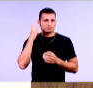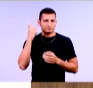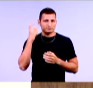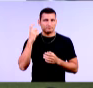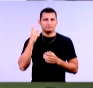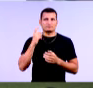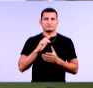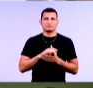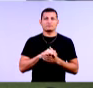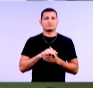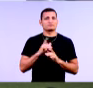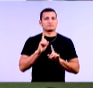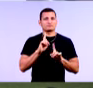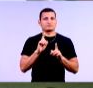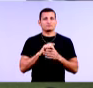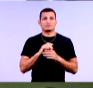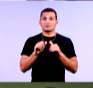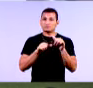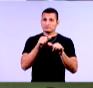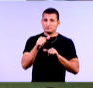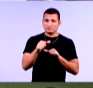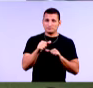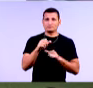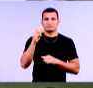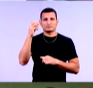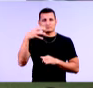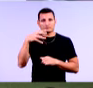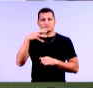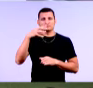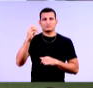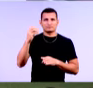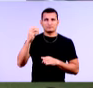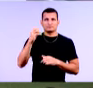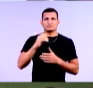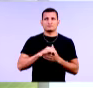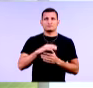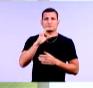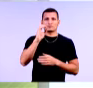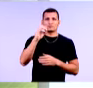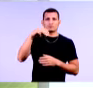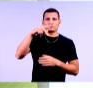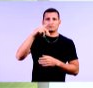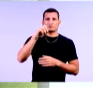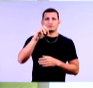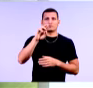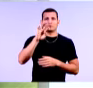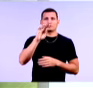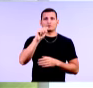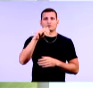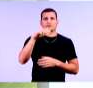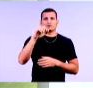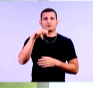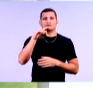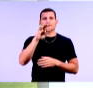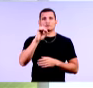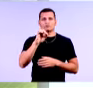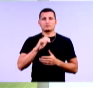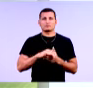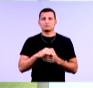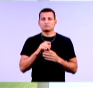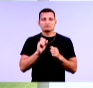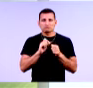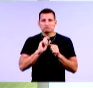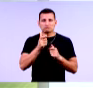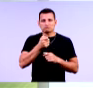a temperatura, desligar, ligar. Exatamente. O comportamento do ar-condicionado é só você pegar o controle remoto do ar-condicionado e falar tudo o que ele